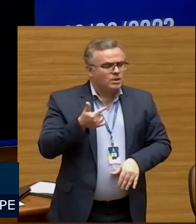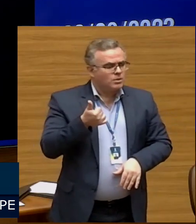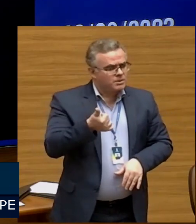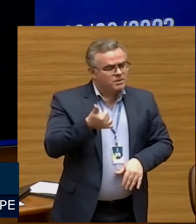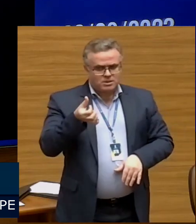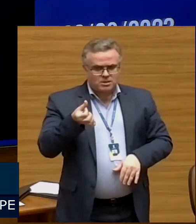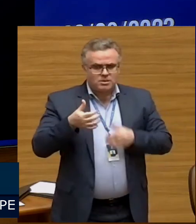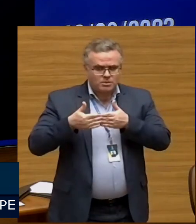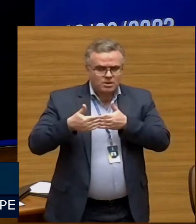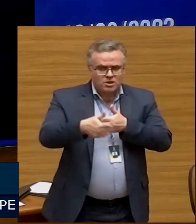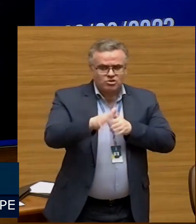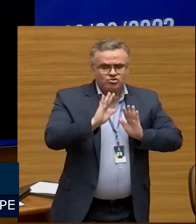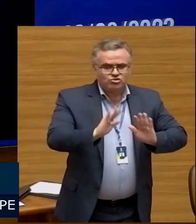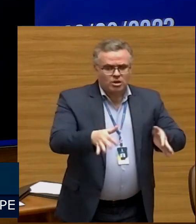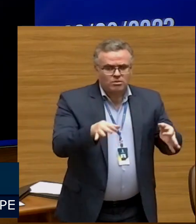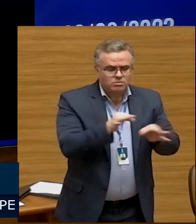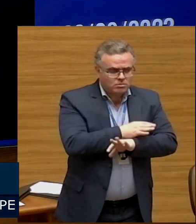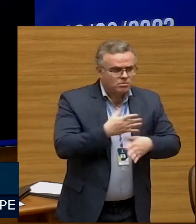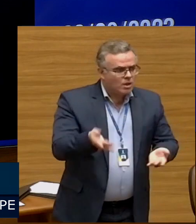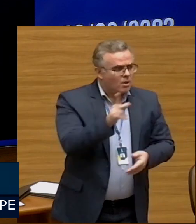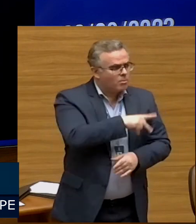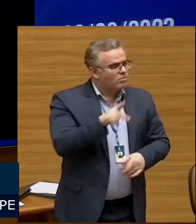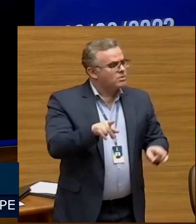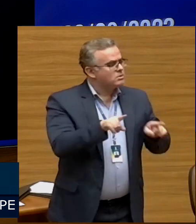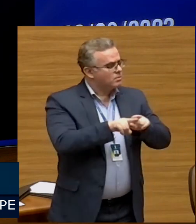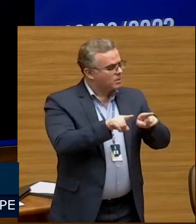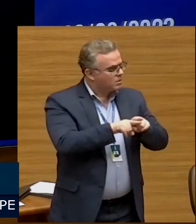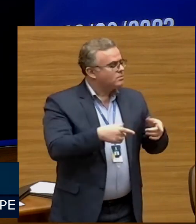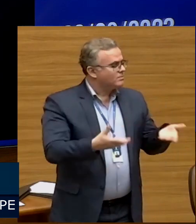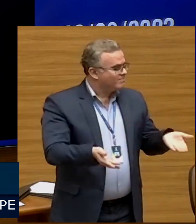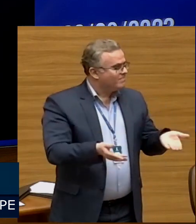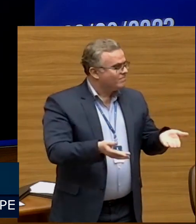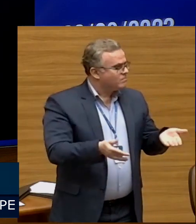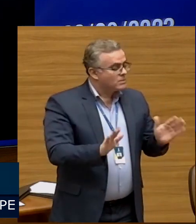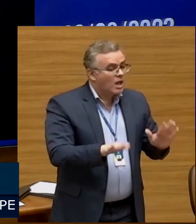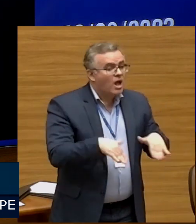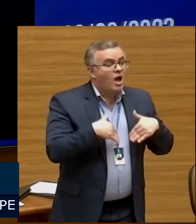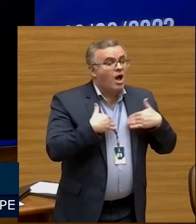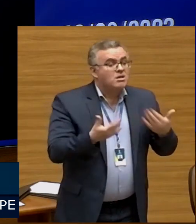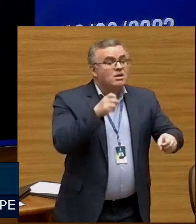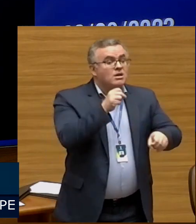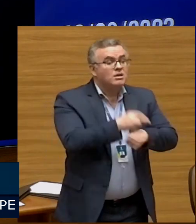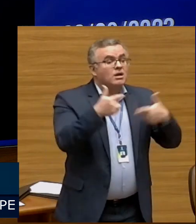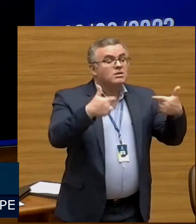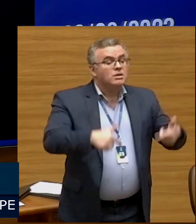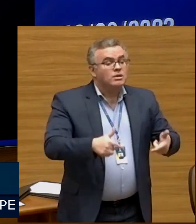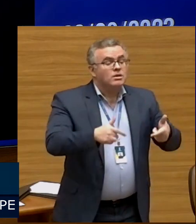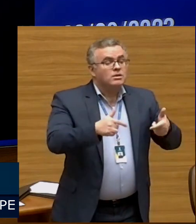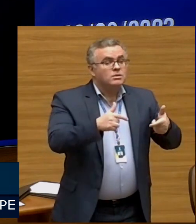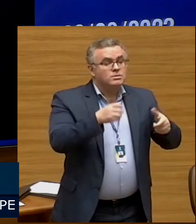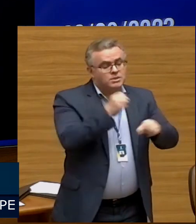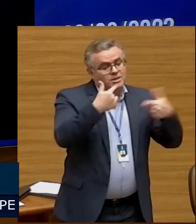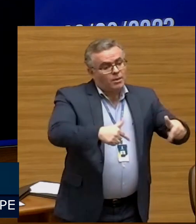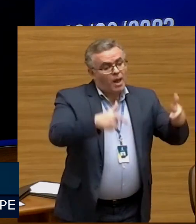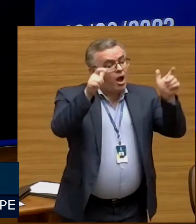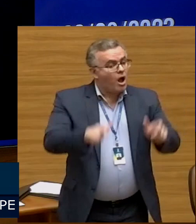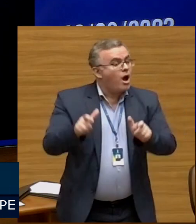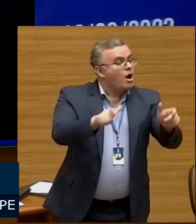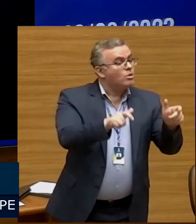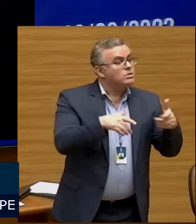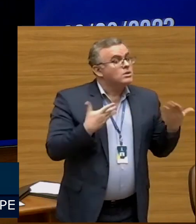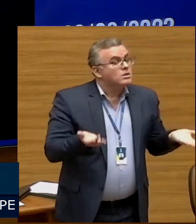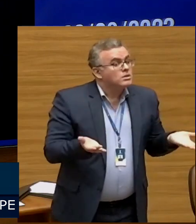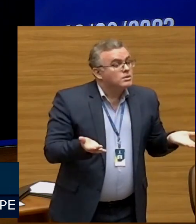tradutores, intérpretes de Libras e professores de Libras. Cadê o mercado de trabalho para os professores de Libras que o Brasil está